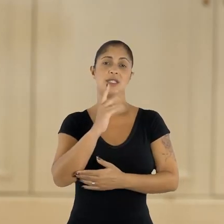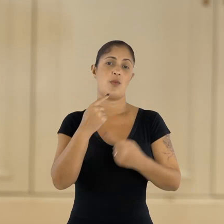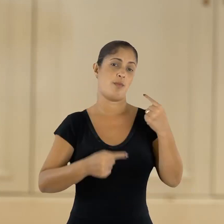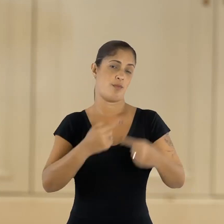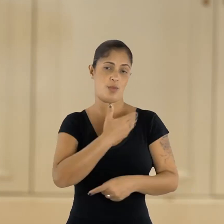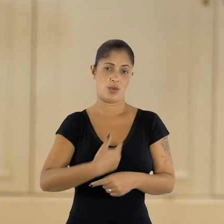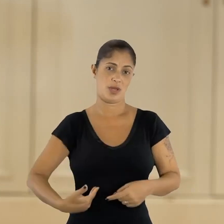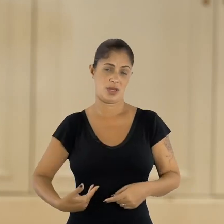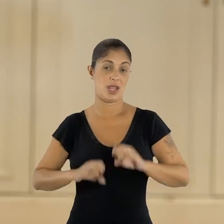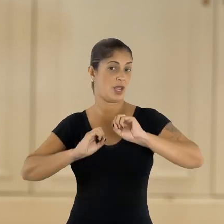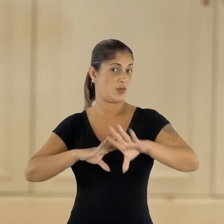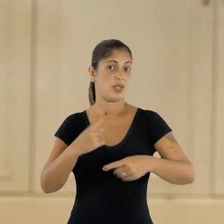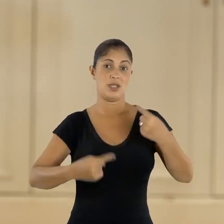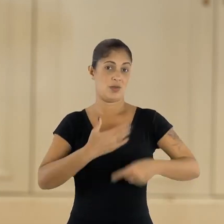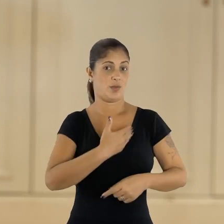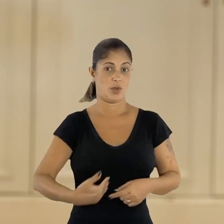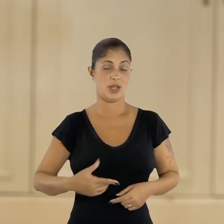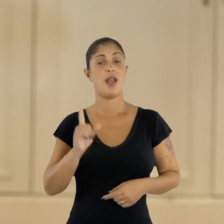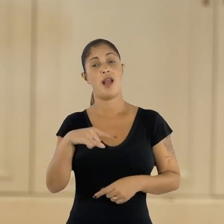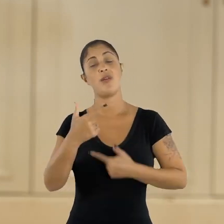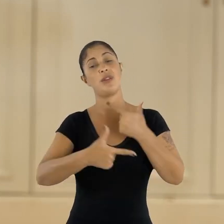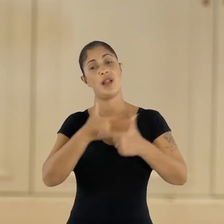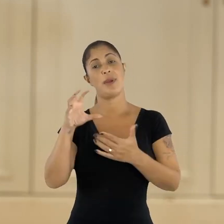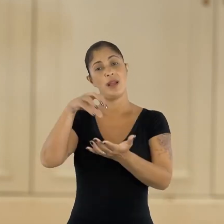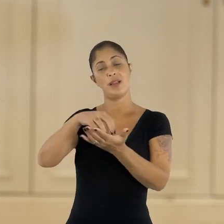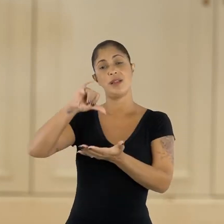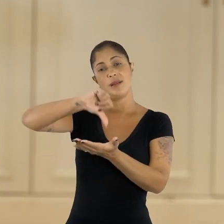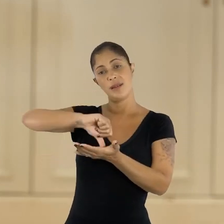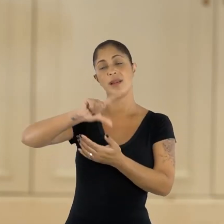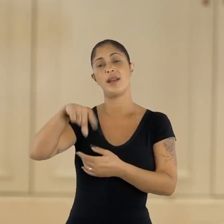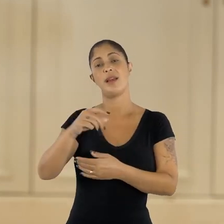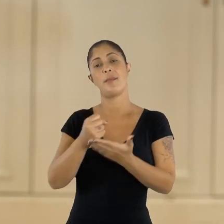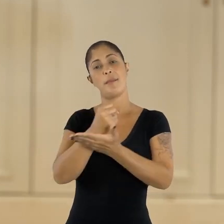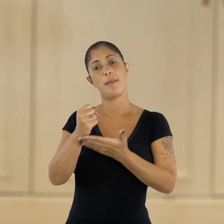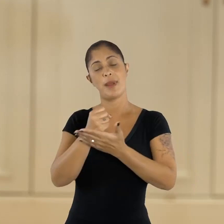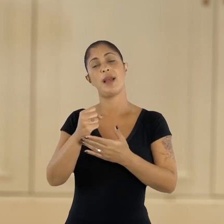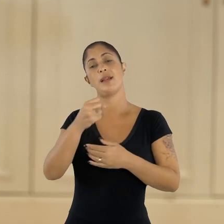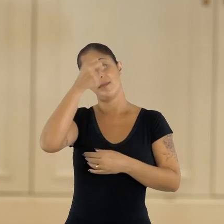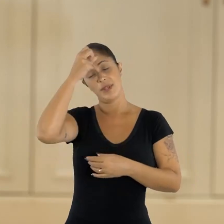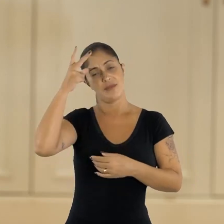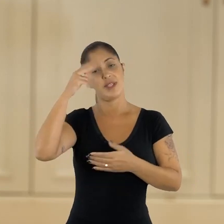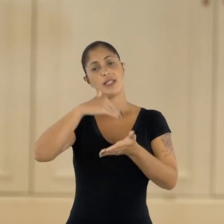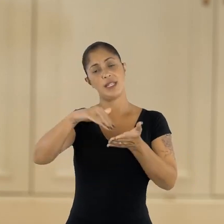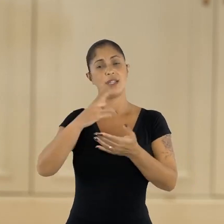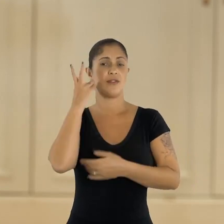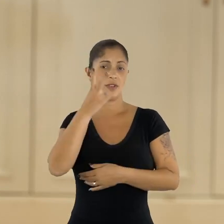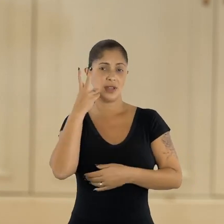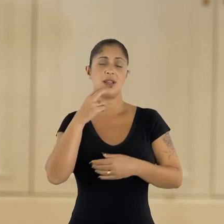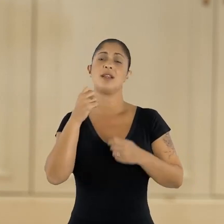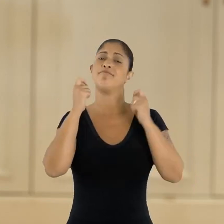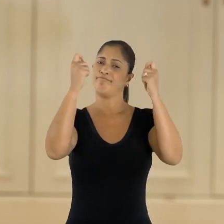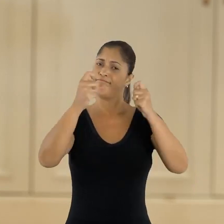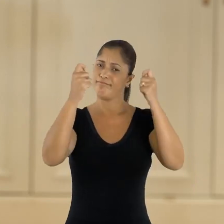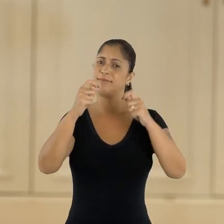formação política e a educação política, é também o trabalho de base dos vereadores, dos secretários, do prefeito